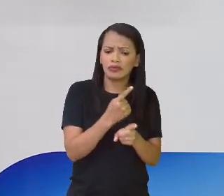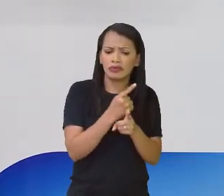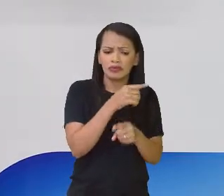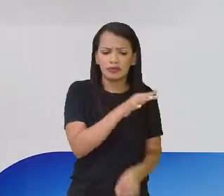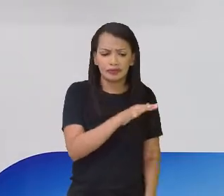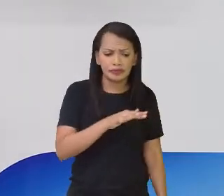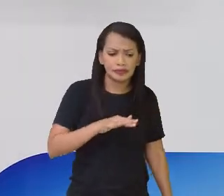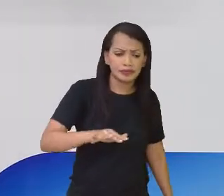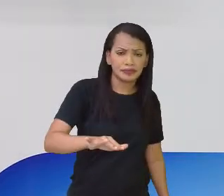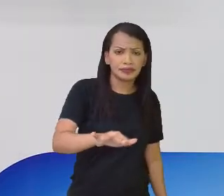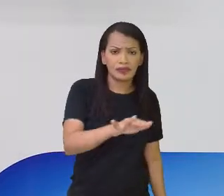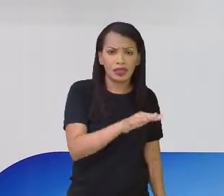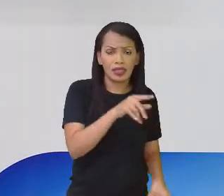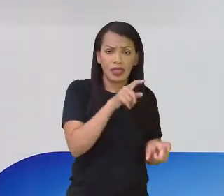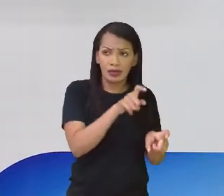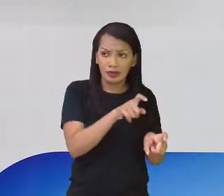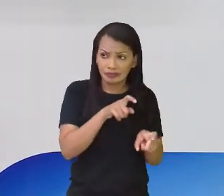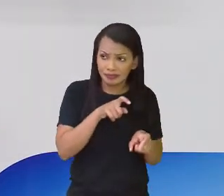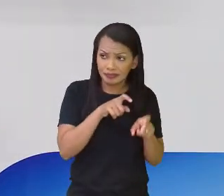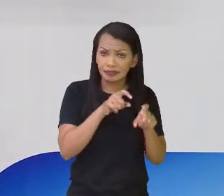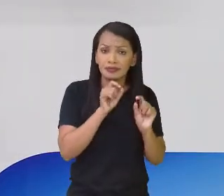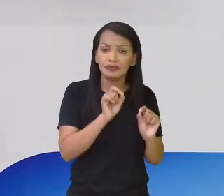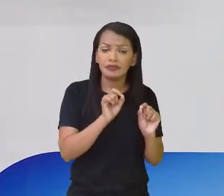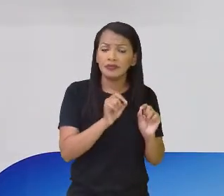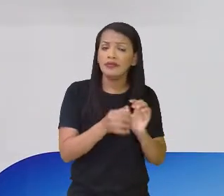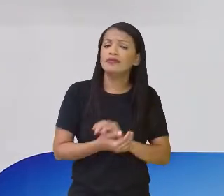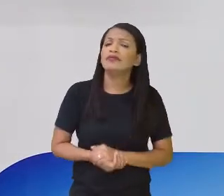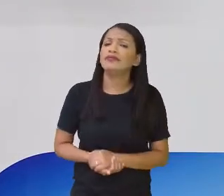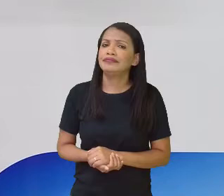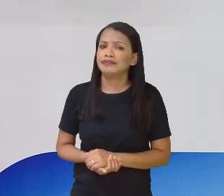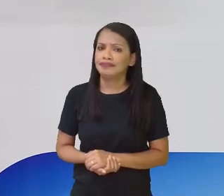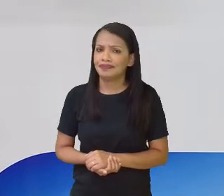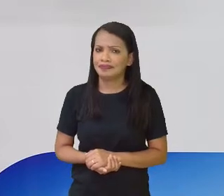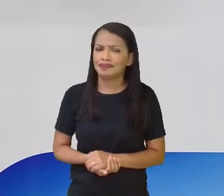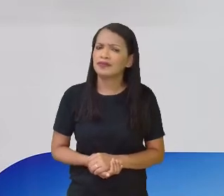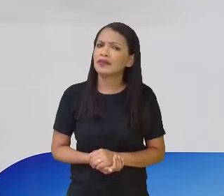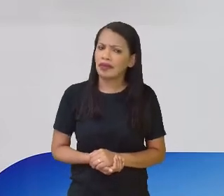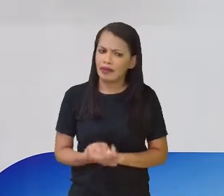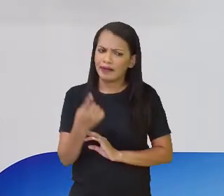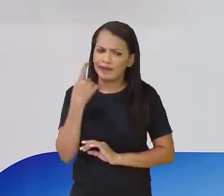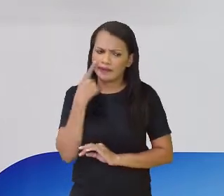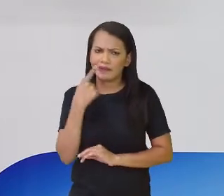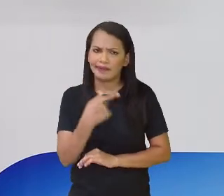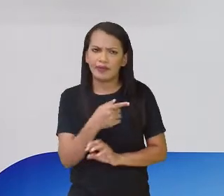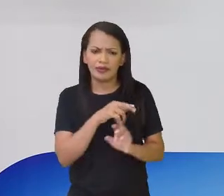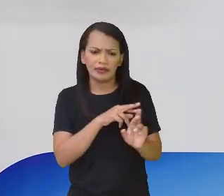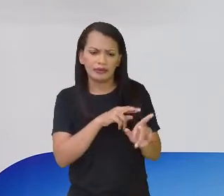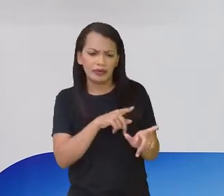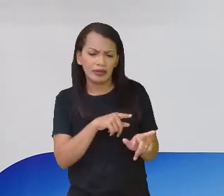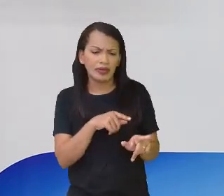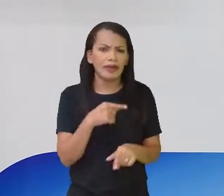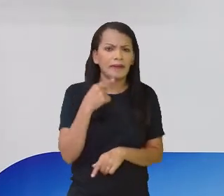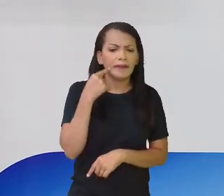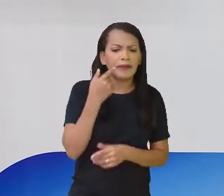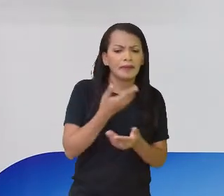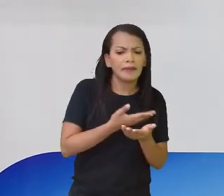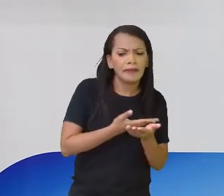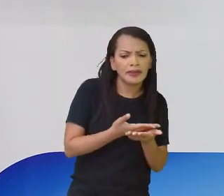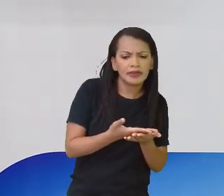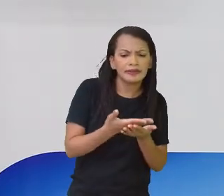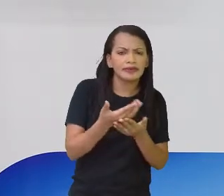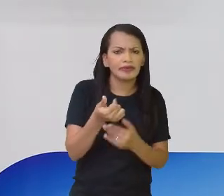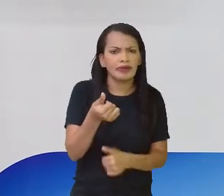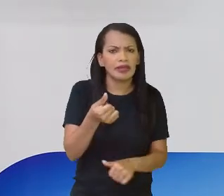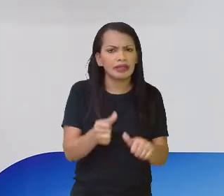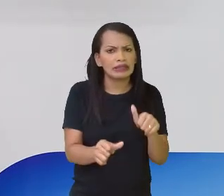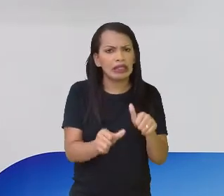espaço, no campo, no rural. Quanta diferença, né? A gente começou a analisar a